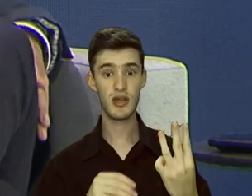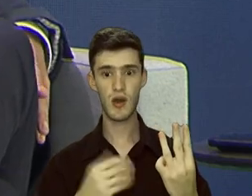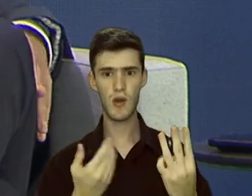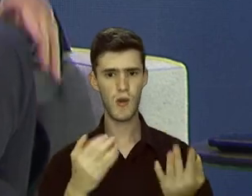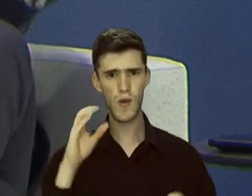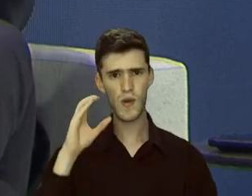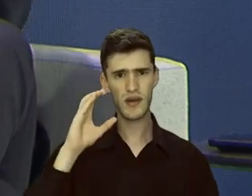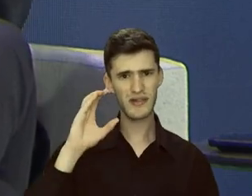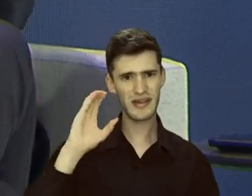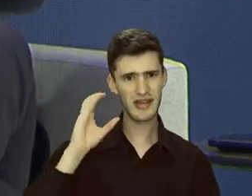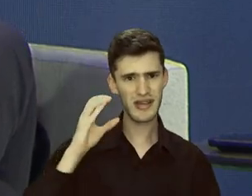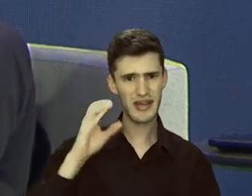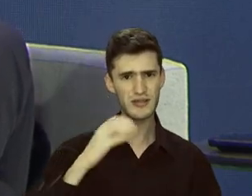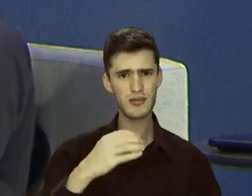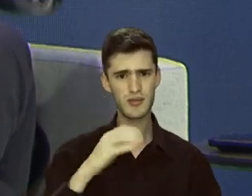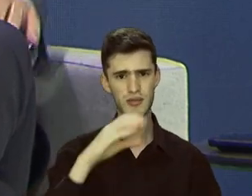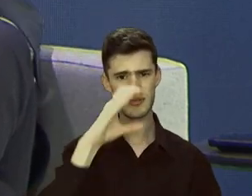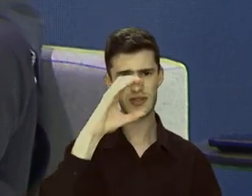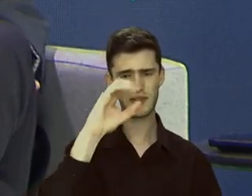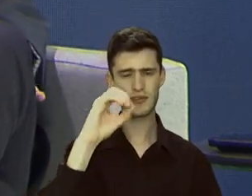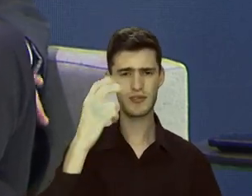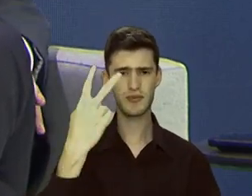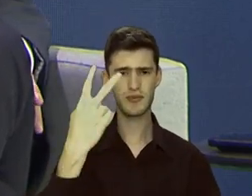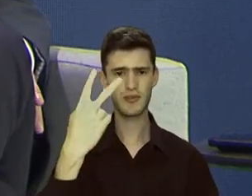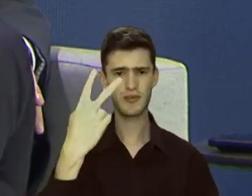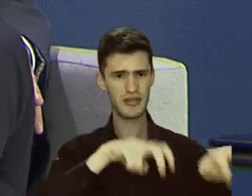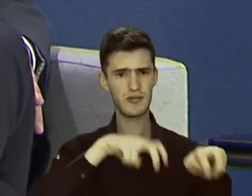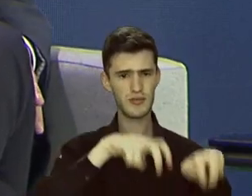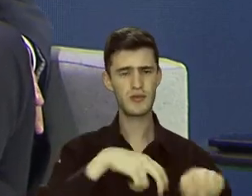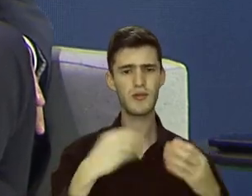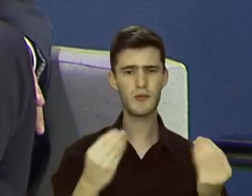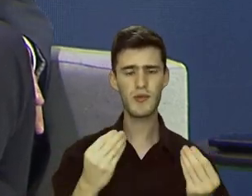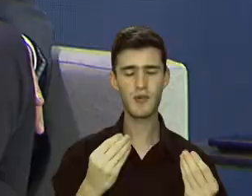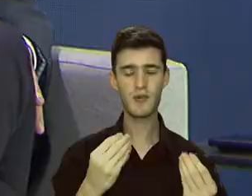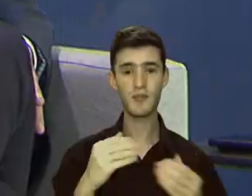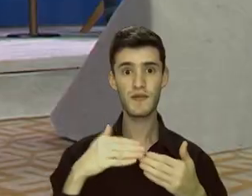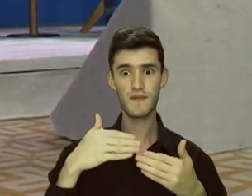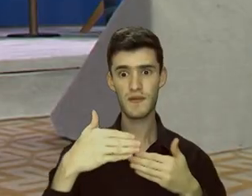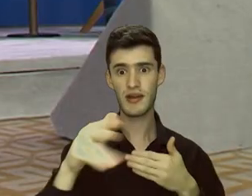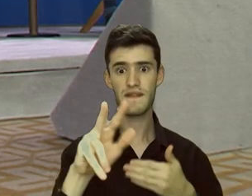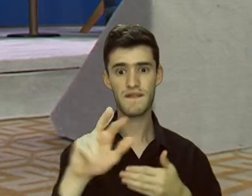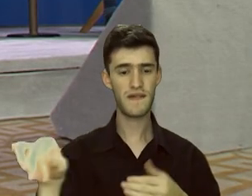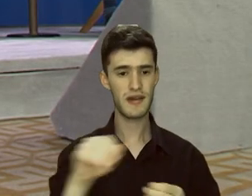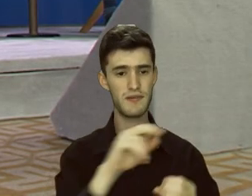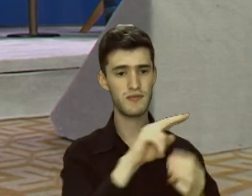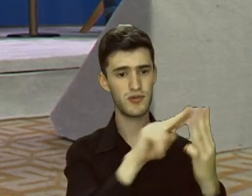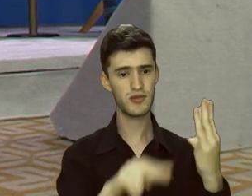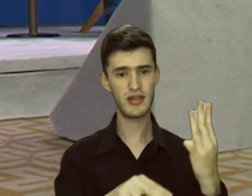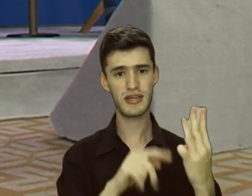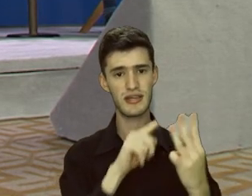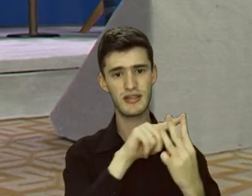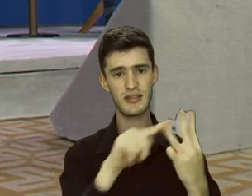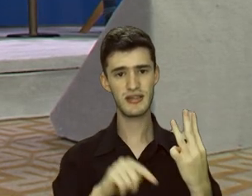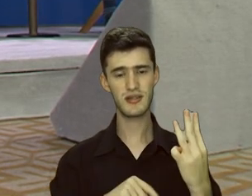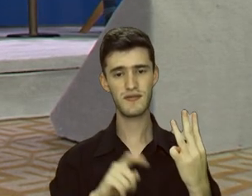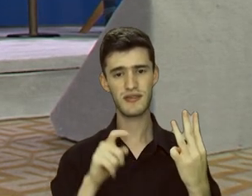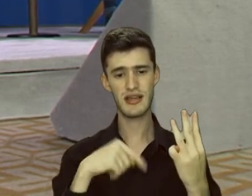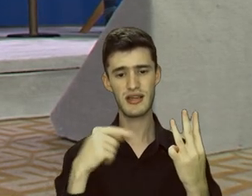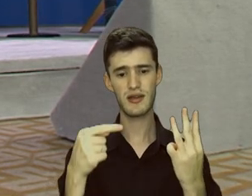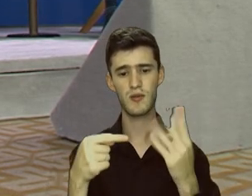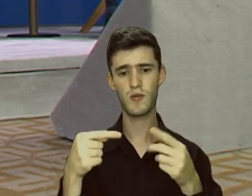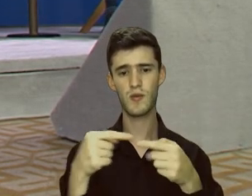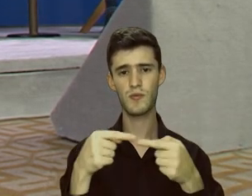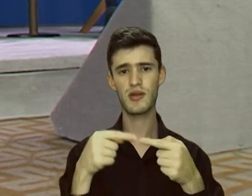discute metodologia para isso tudo mais mas vai chegar em 23 nomes que são os validadores a gente a gente vê isso né ao longo da história